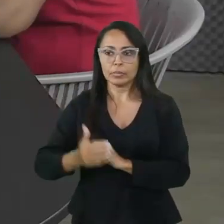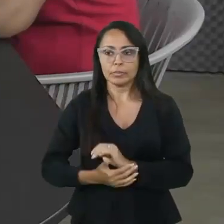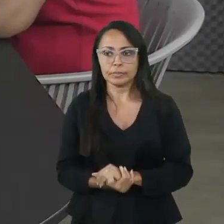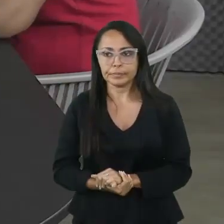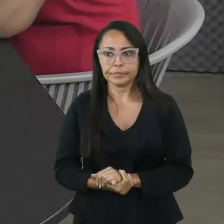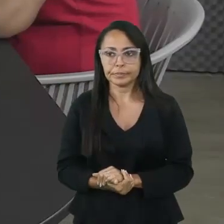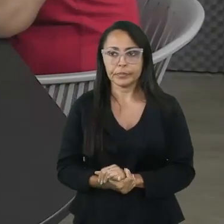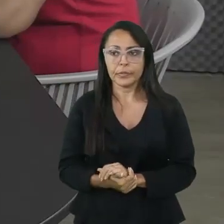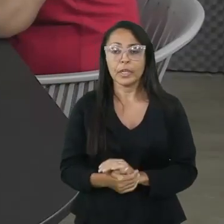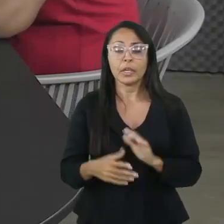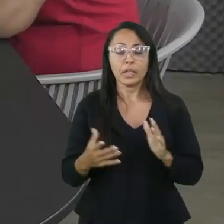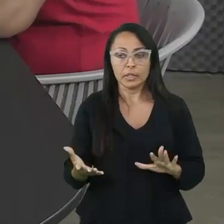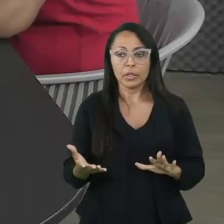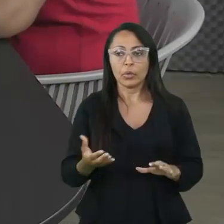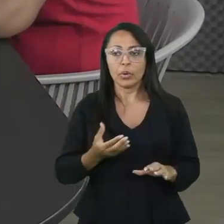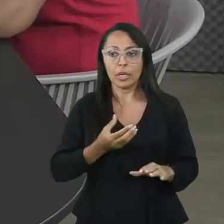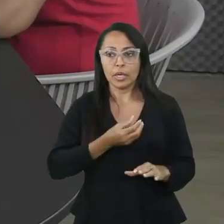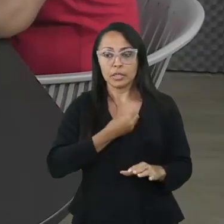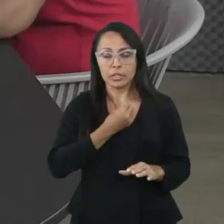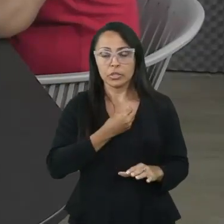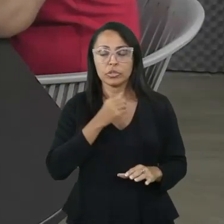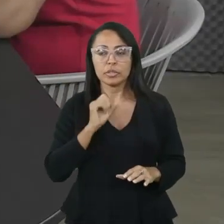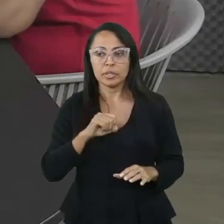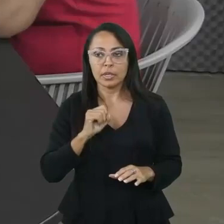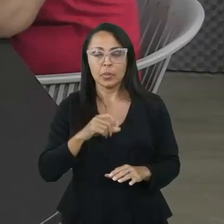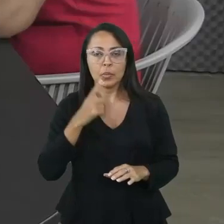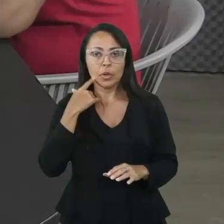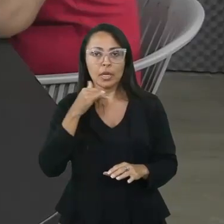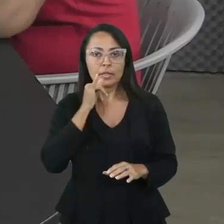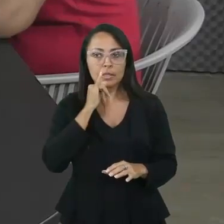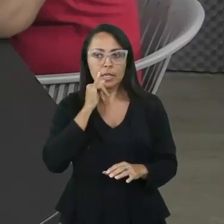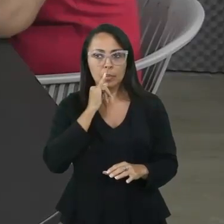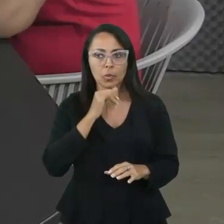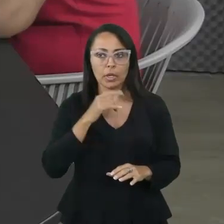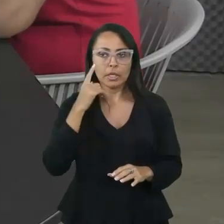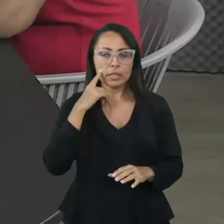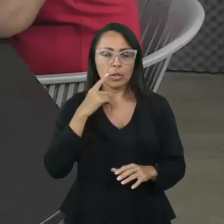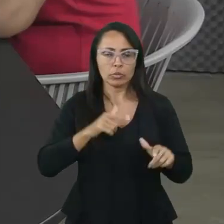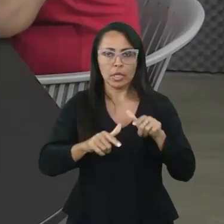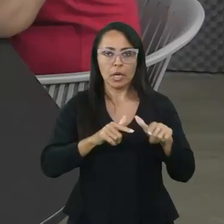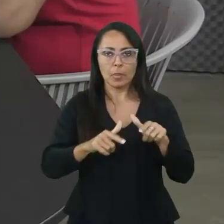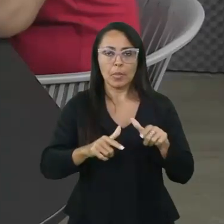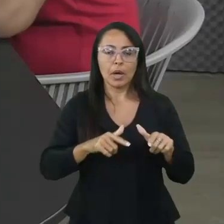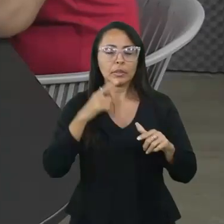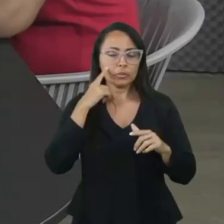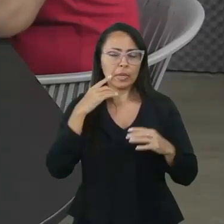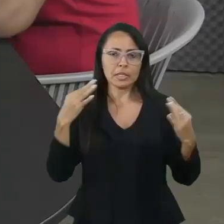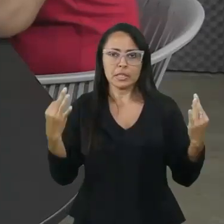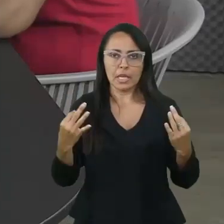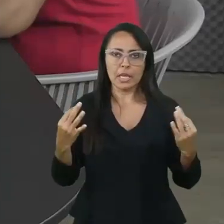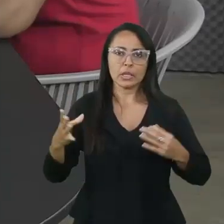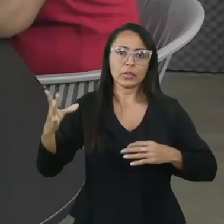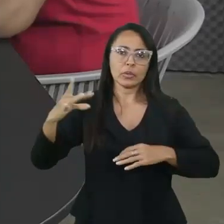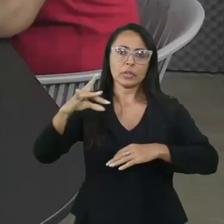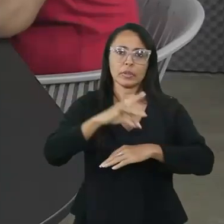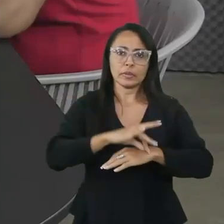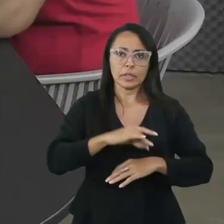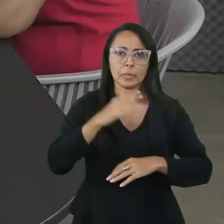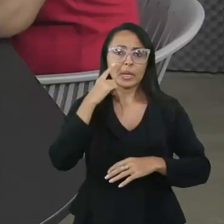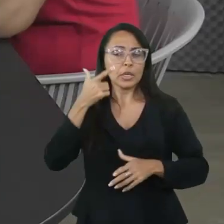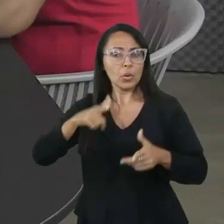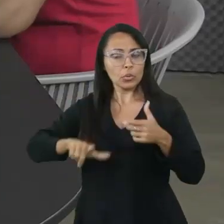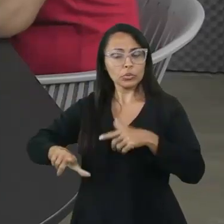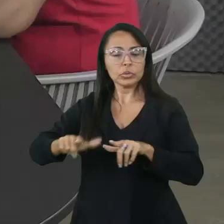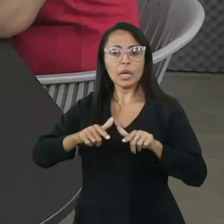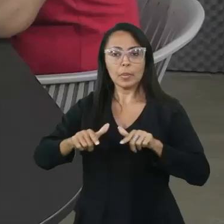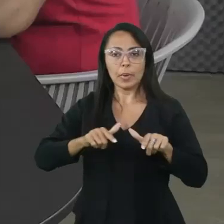isso extrapola a biologia, né? Não apenas. Então você, por exemplo, Daniel tem esse trabalho excelente com a Aedes aegypti, mas existem outros trabalhos lá na escola que